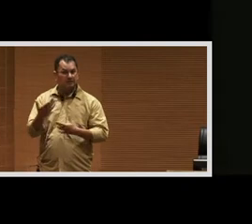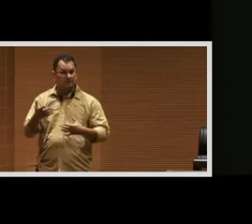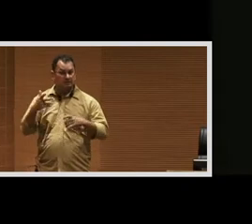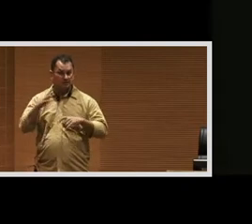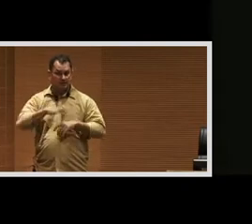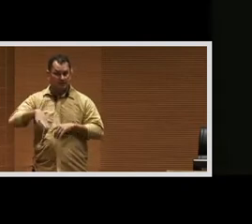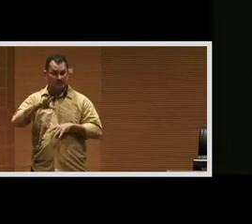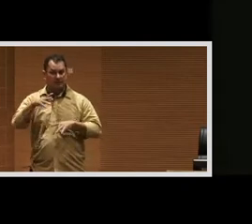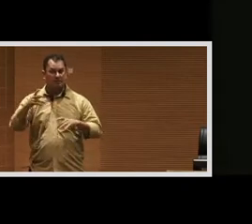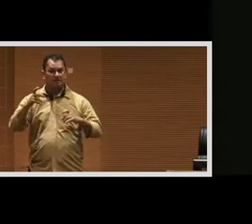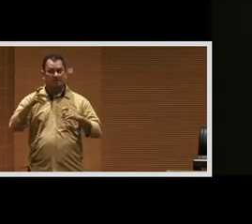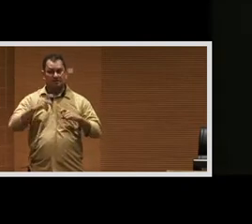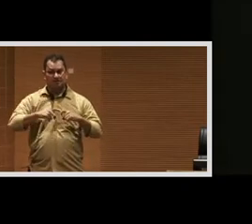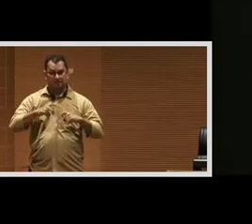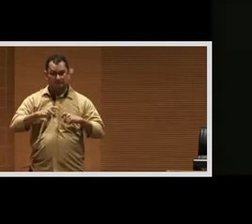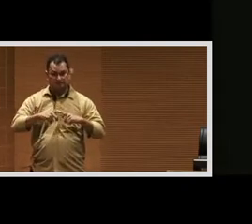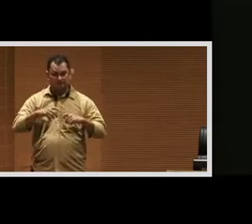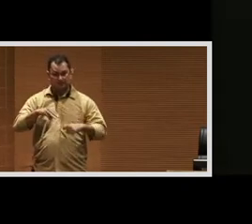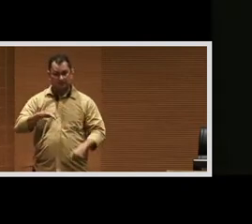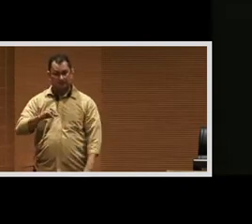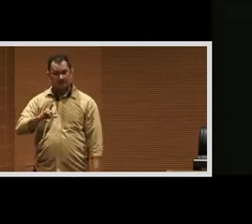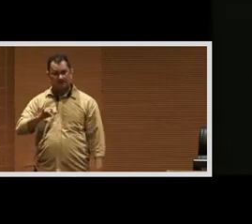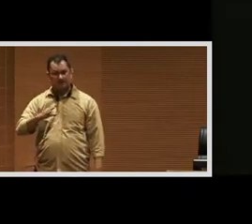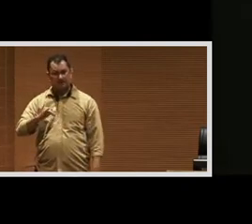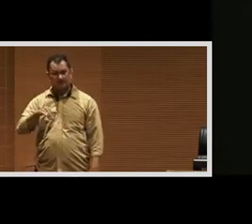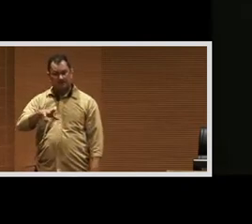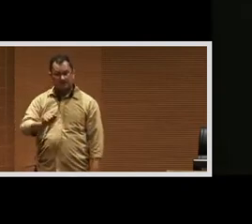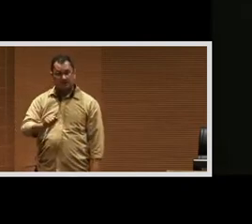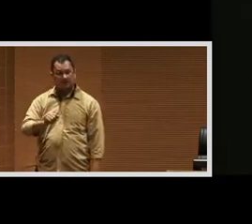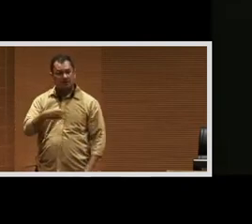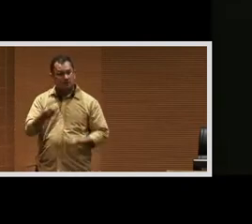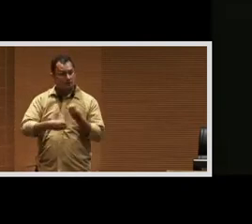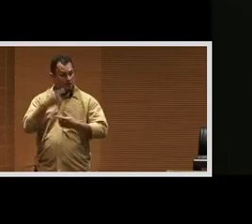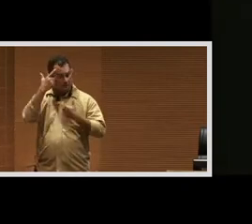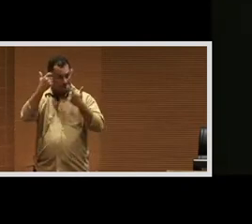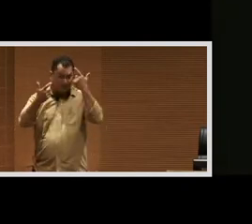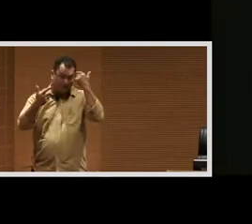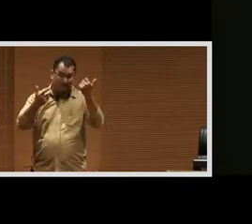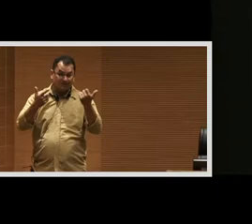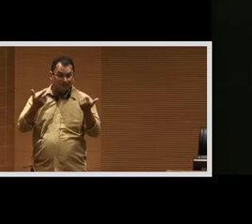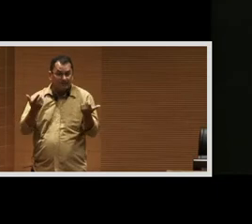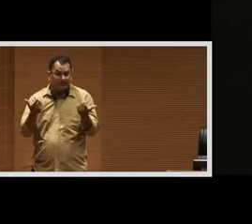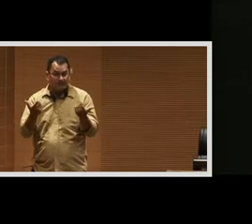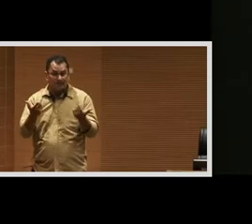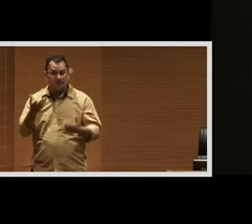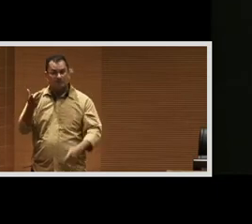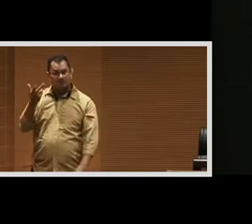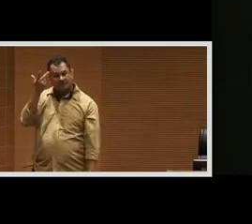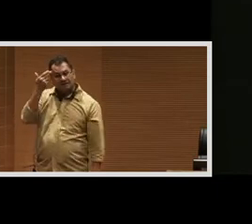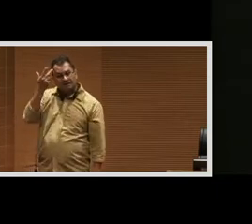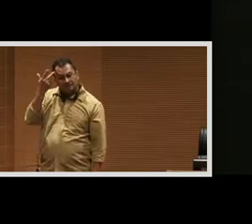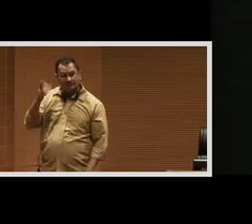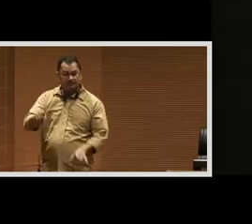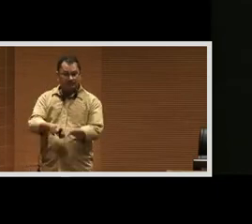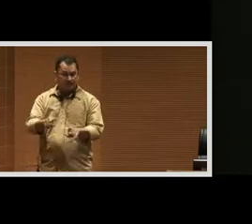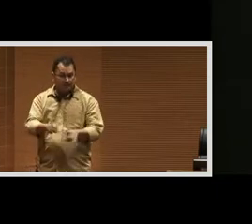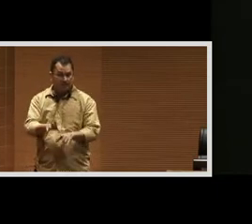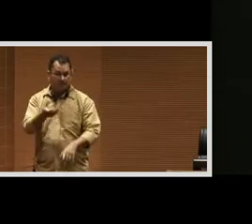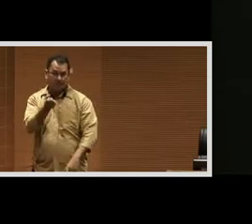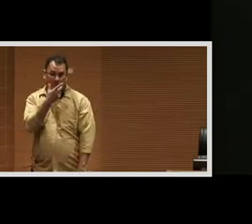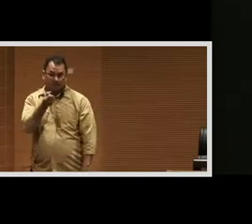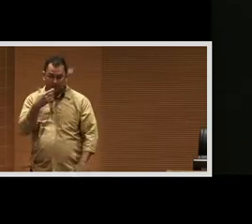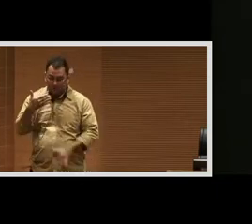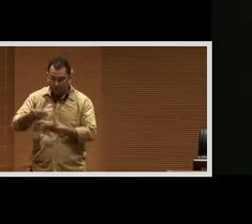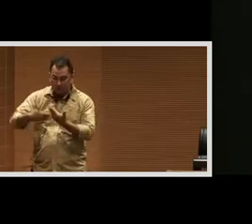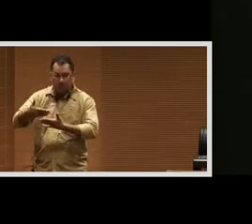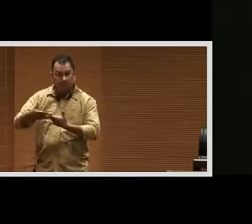medicina. E como a violência é naturalizada e como a medicalização é um processo de